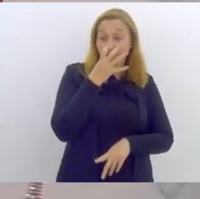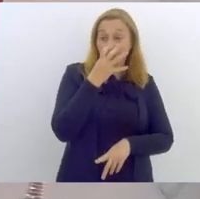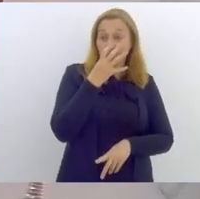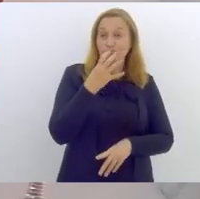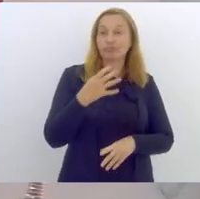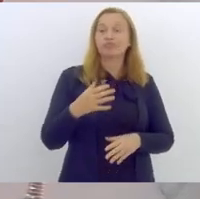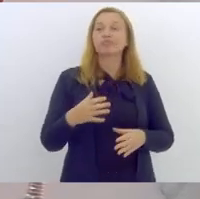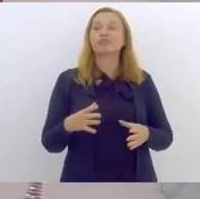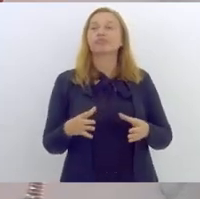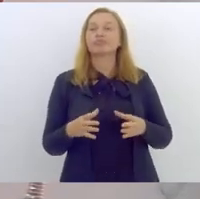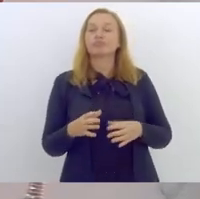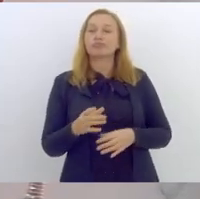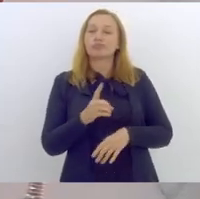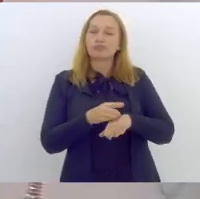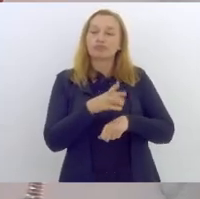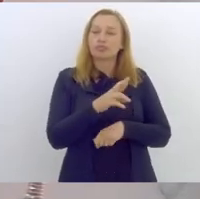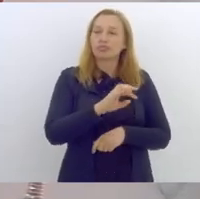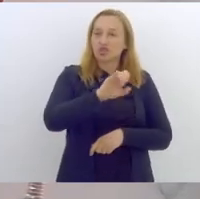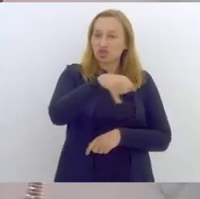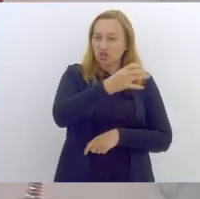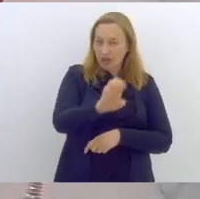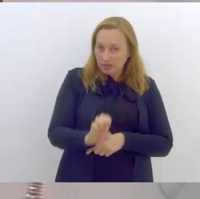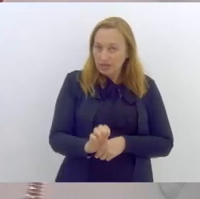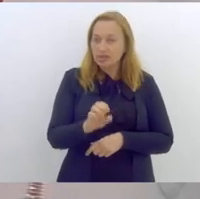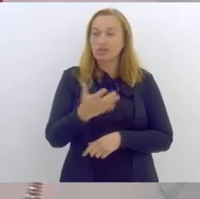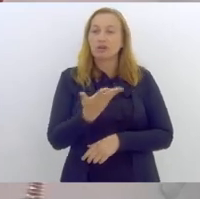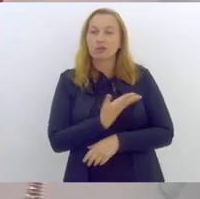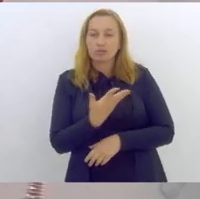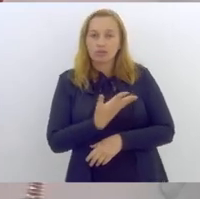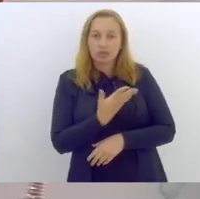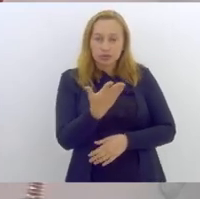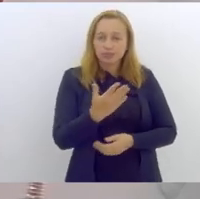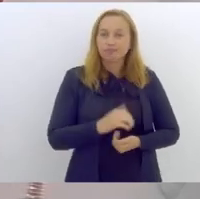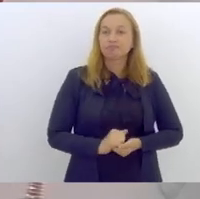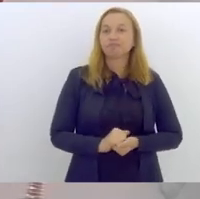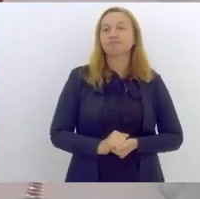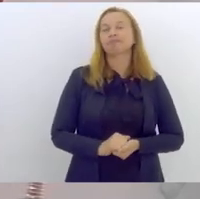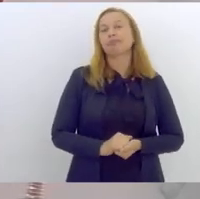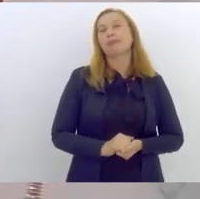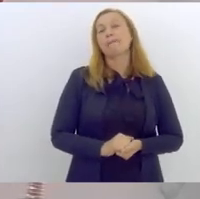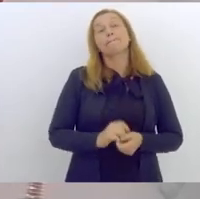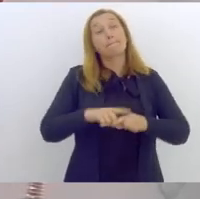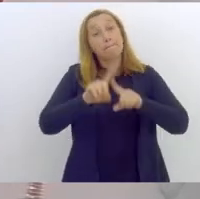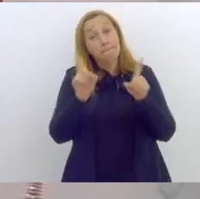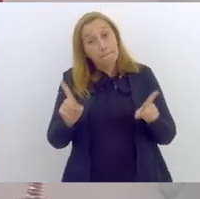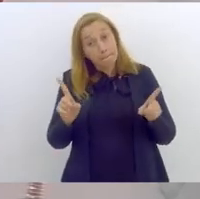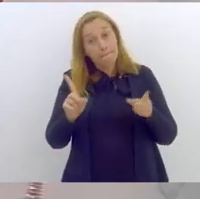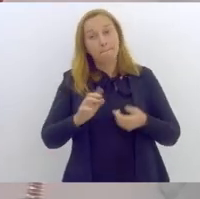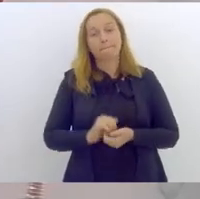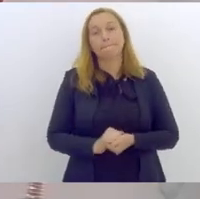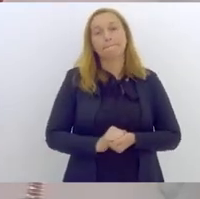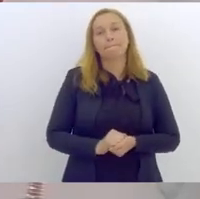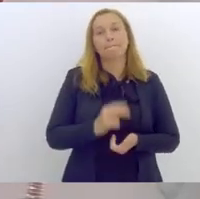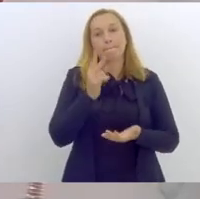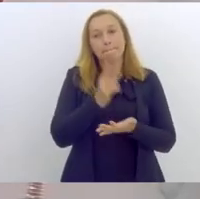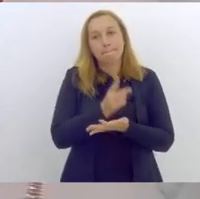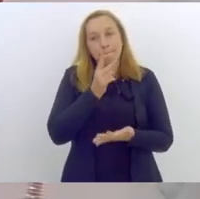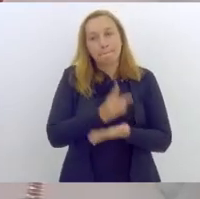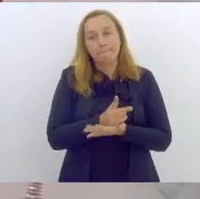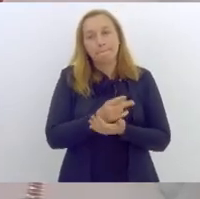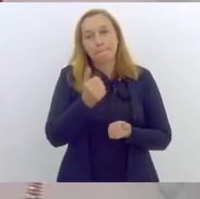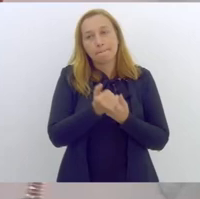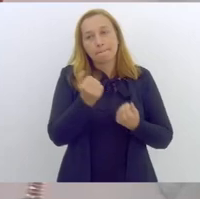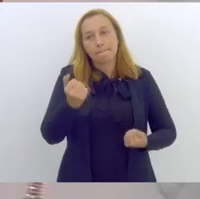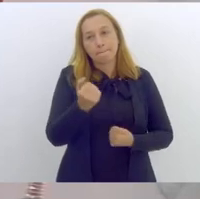do Dr Jansen que eu considero um amigo temos um bom diálogo no campo pessoal mas mesmo na condição de